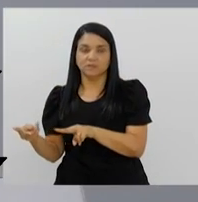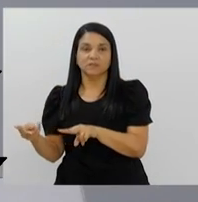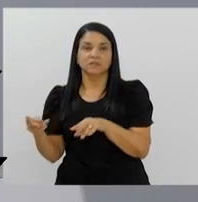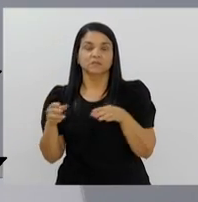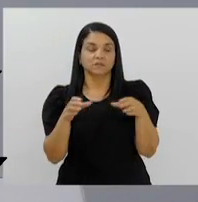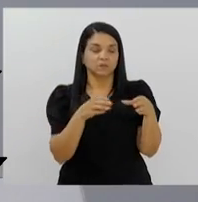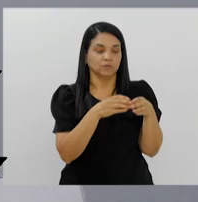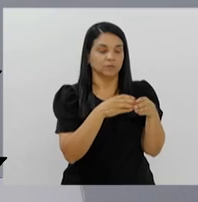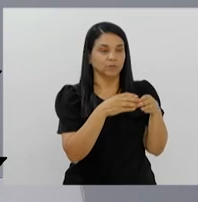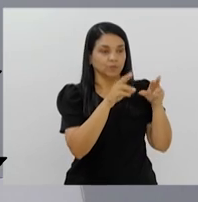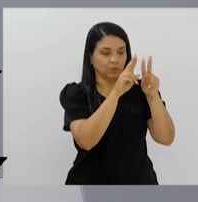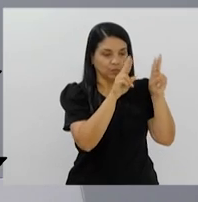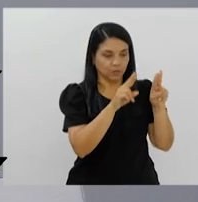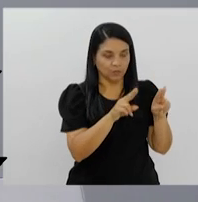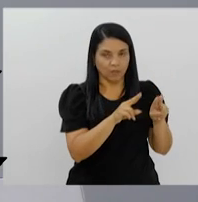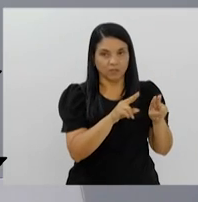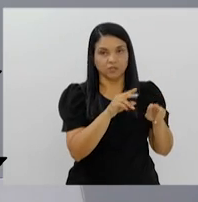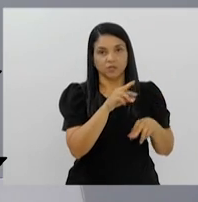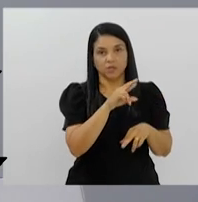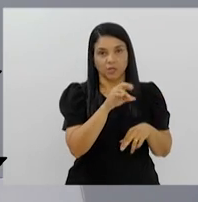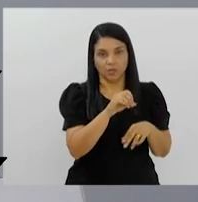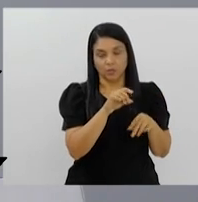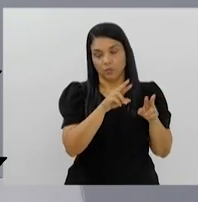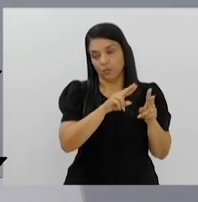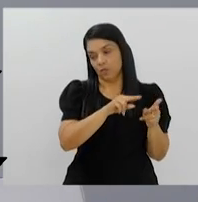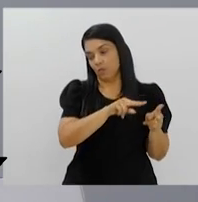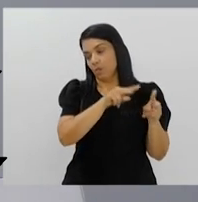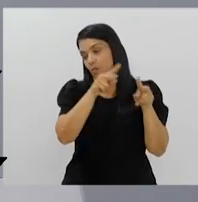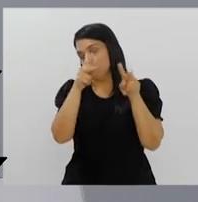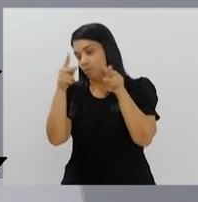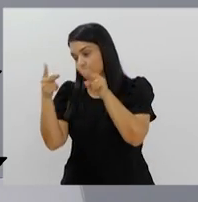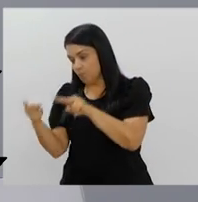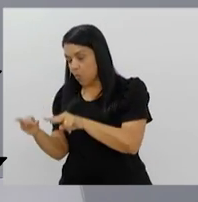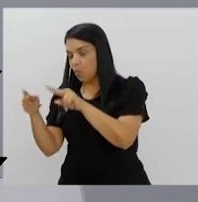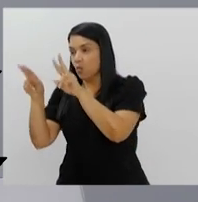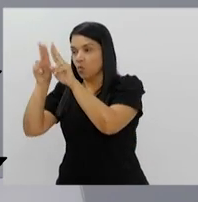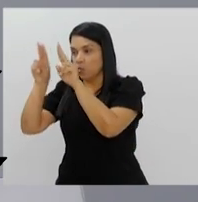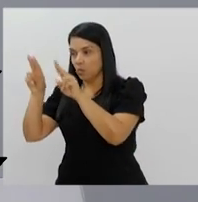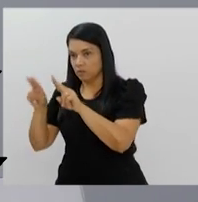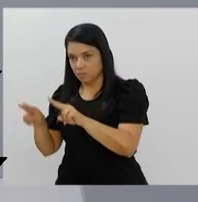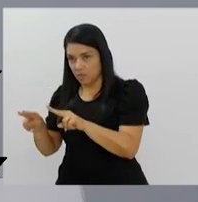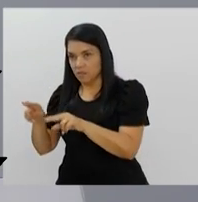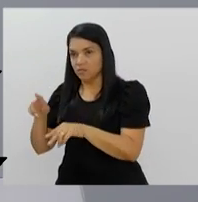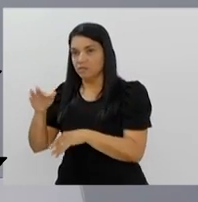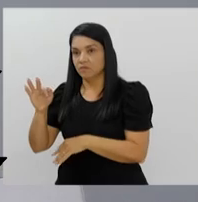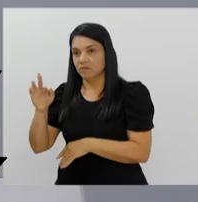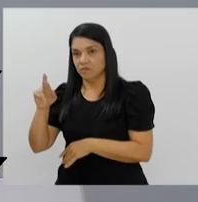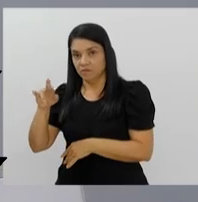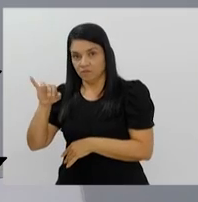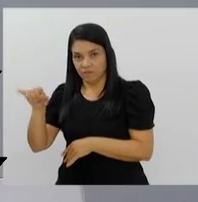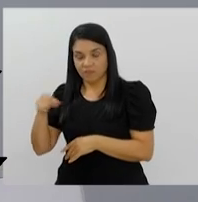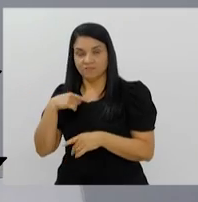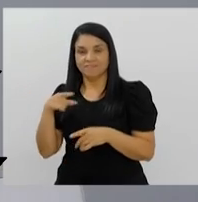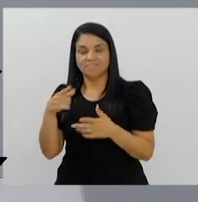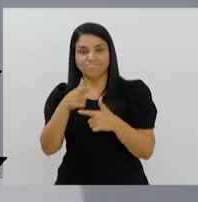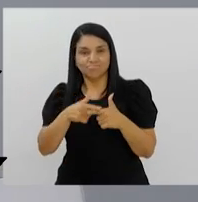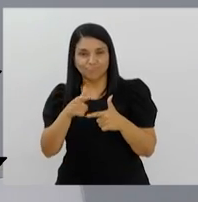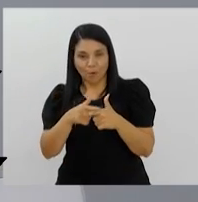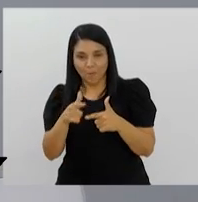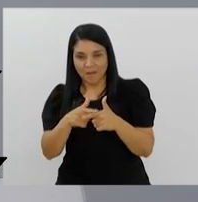ali diversas diversos problemas sistêmicos no que se refere à compatibilização